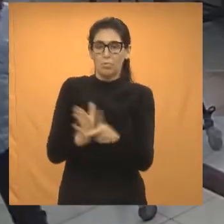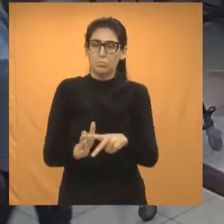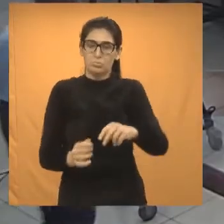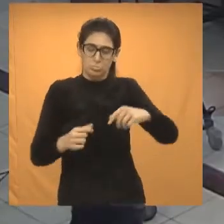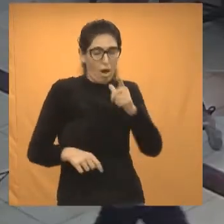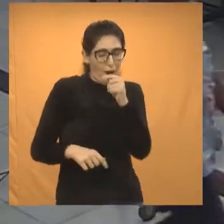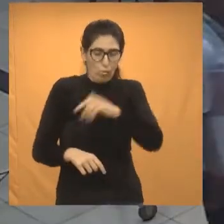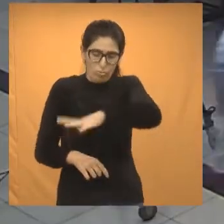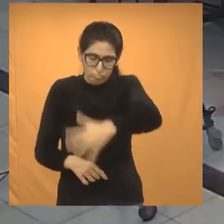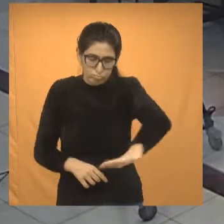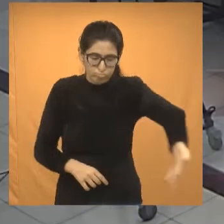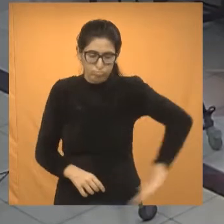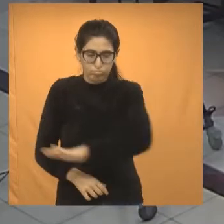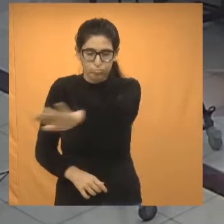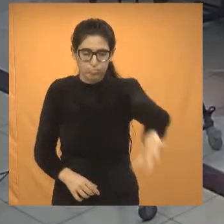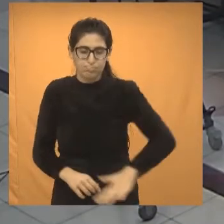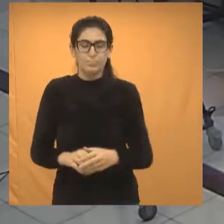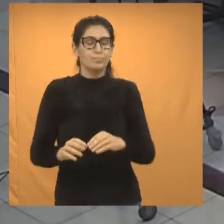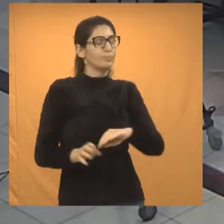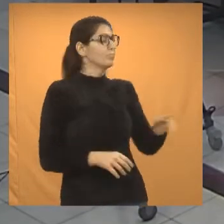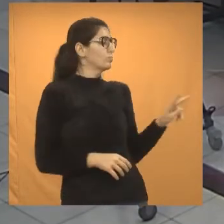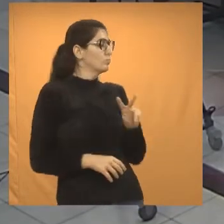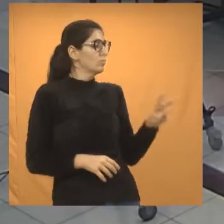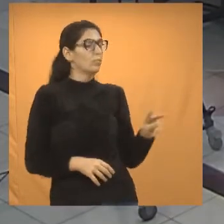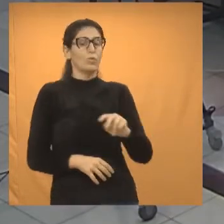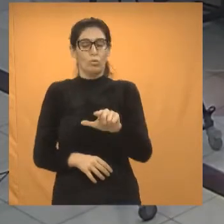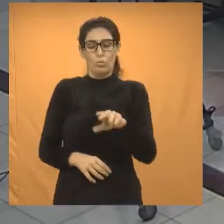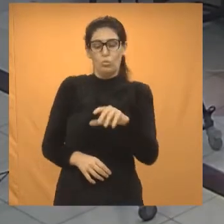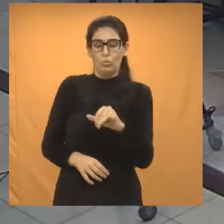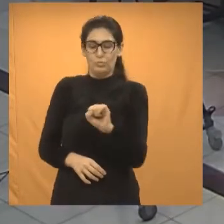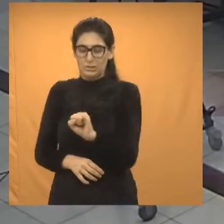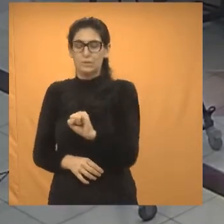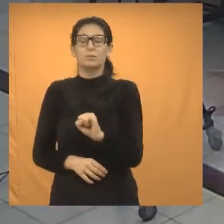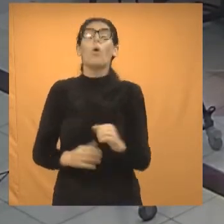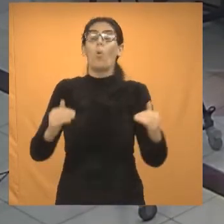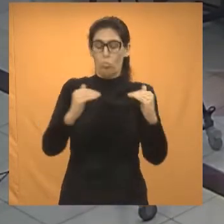Como vota o vereador Luiz Flávio? Eu voto favorável.